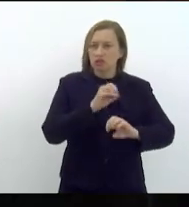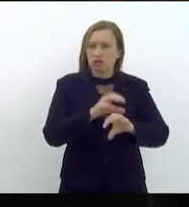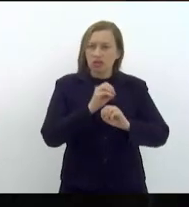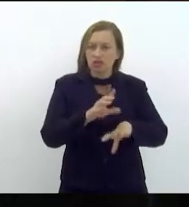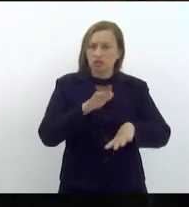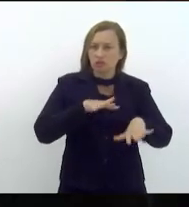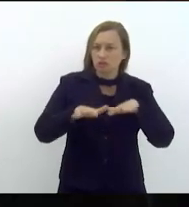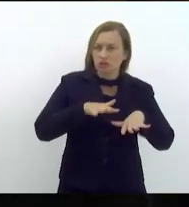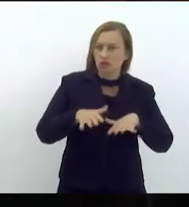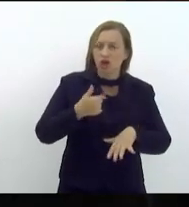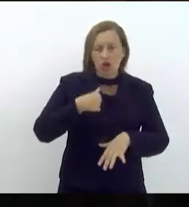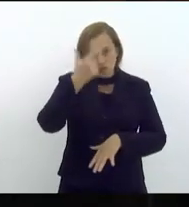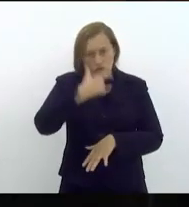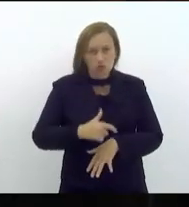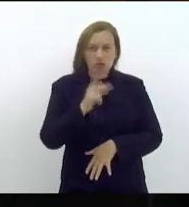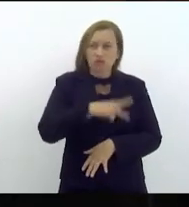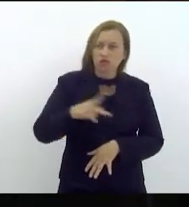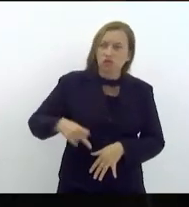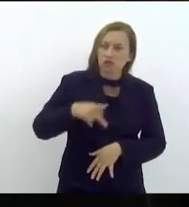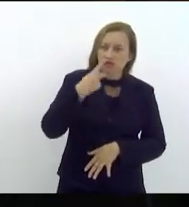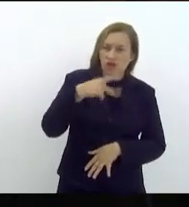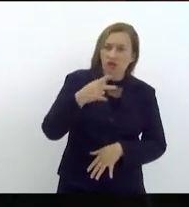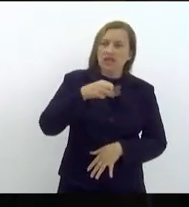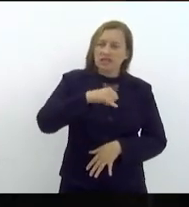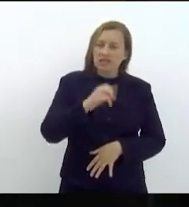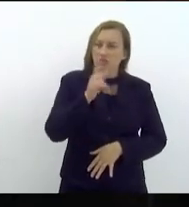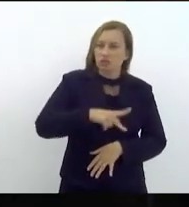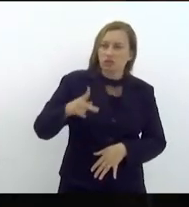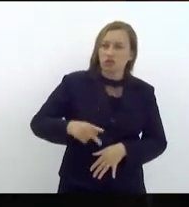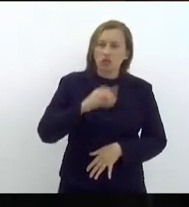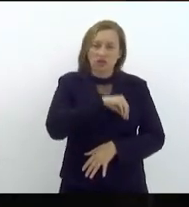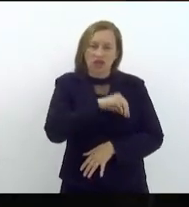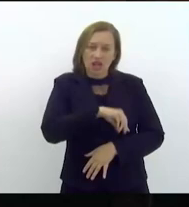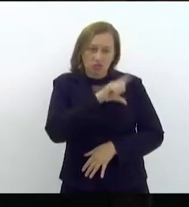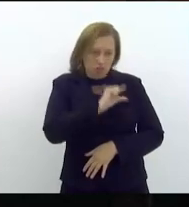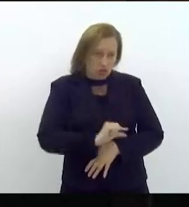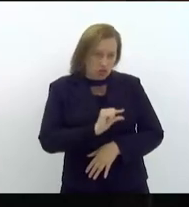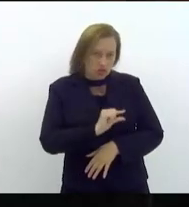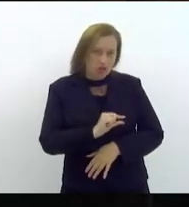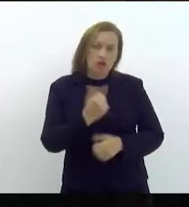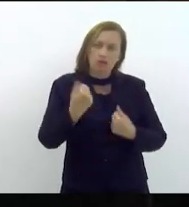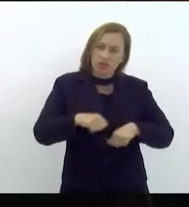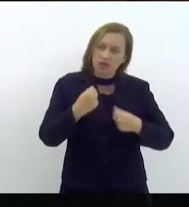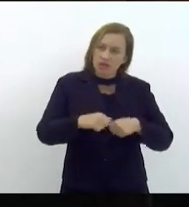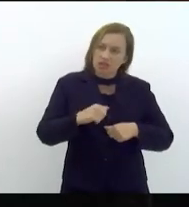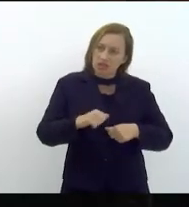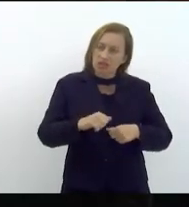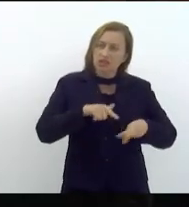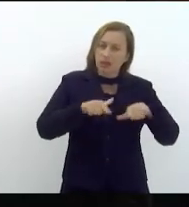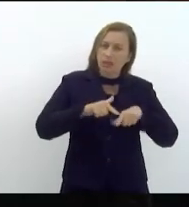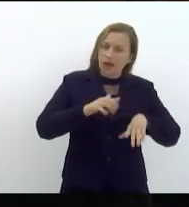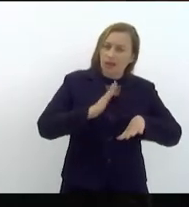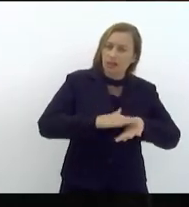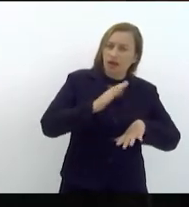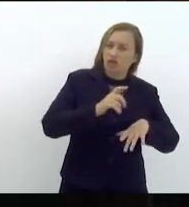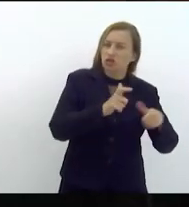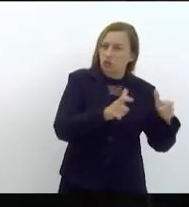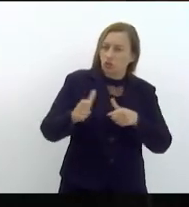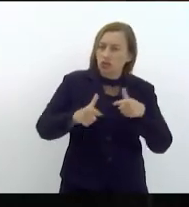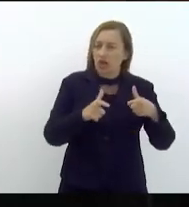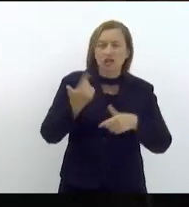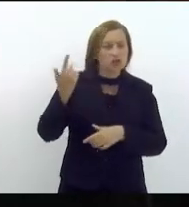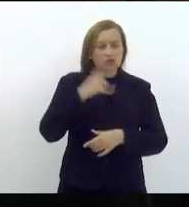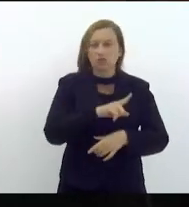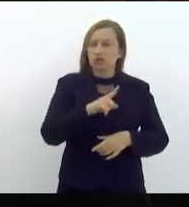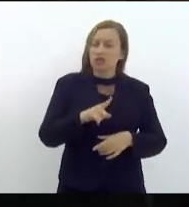eu sou professor e eu te garanto se um professor recebe menos ele tem que se dividir em mais escolas e se ele não consegue escola na